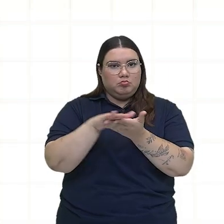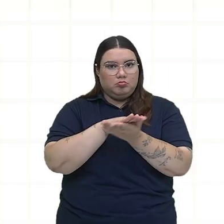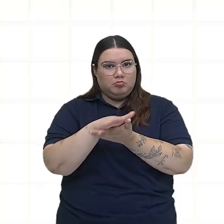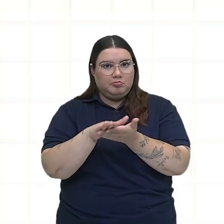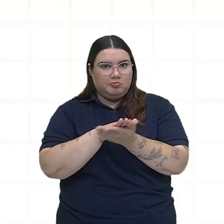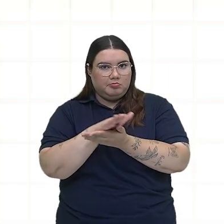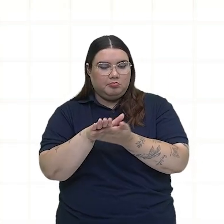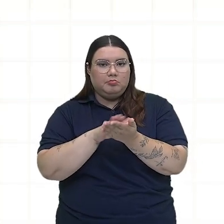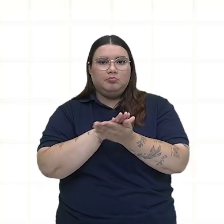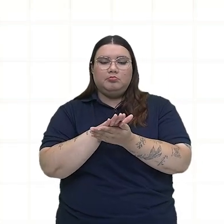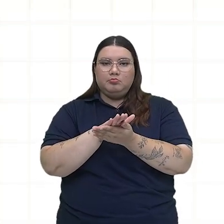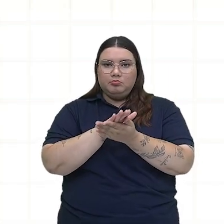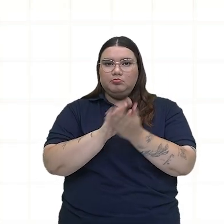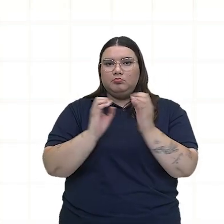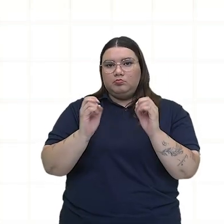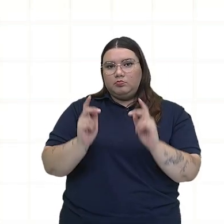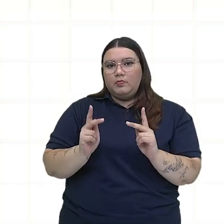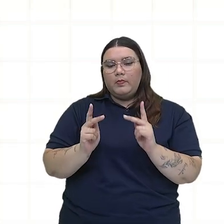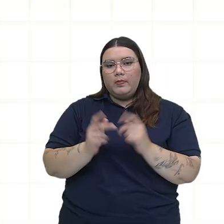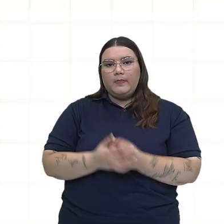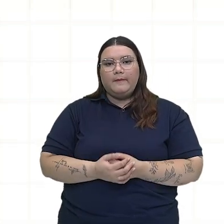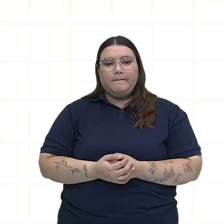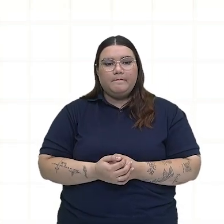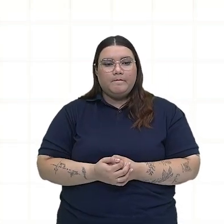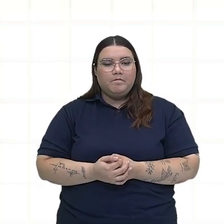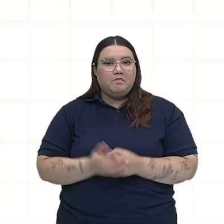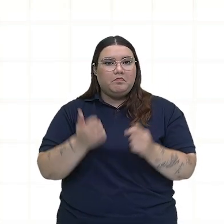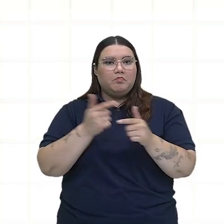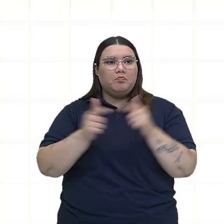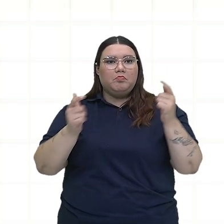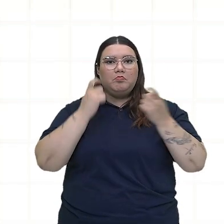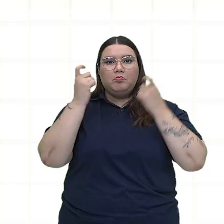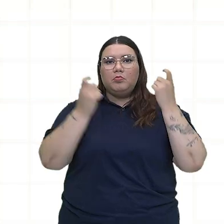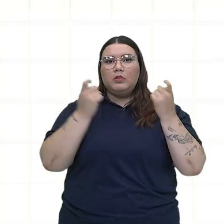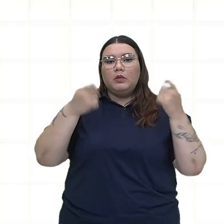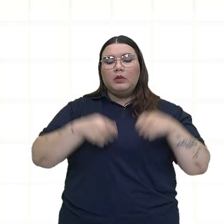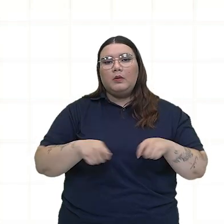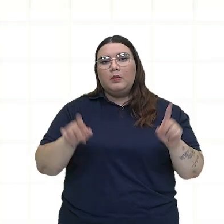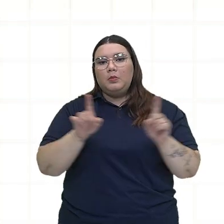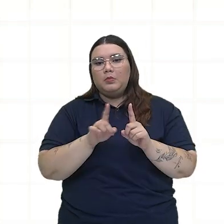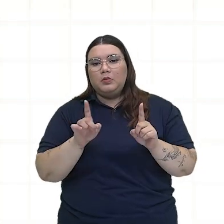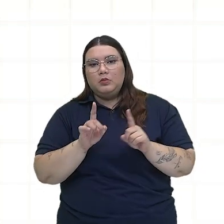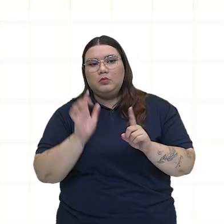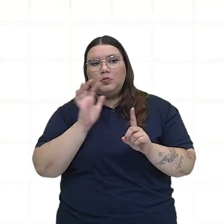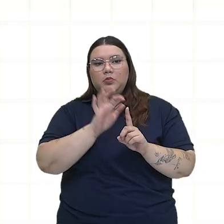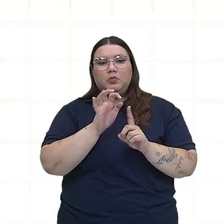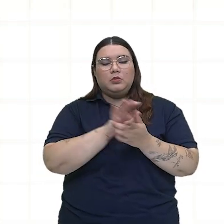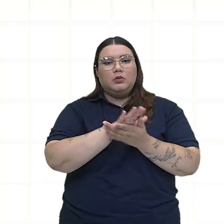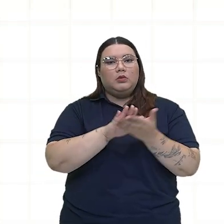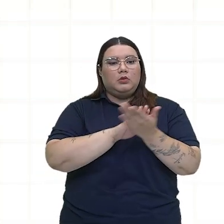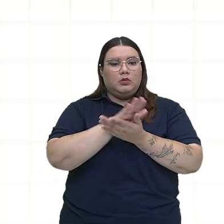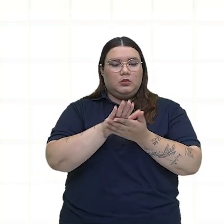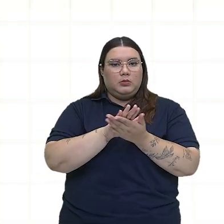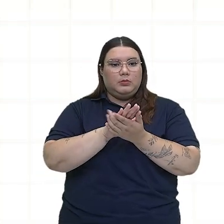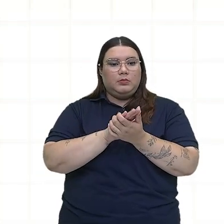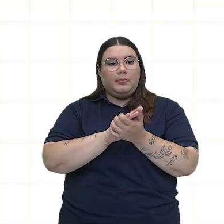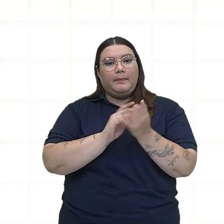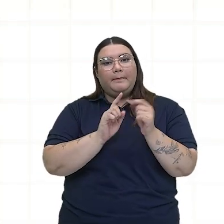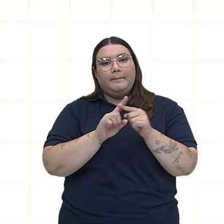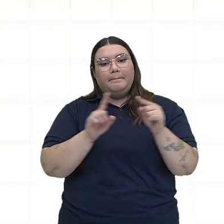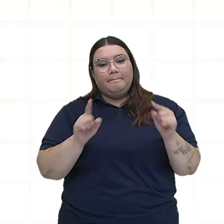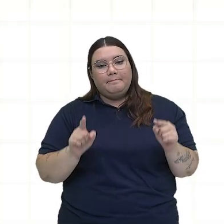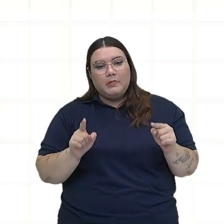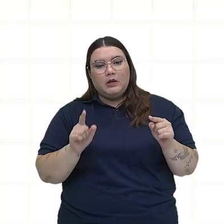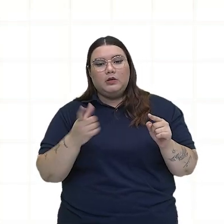local que vente muito, tenha muito vento. Tá? Não vai interferir em como a água chega na plantação. Mas